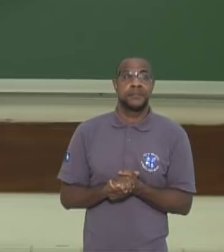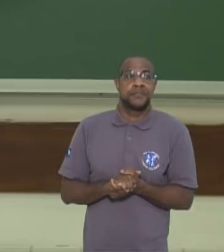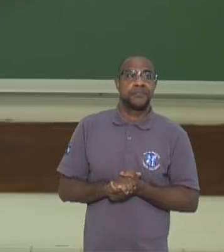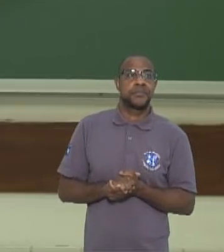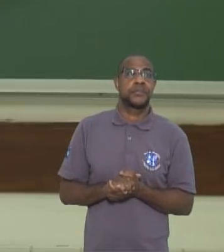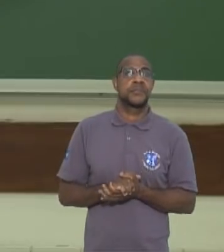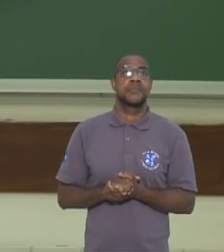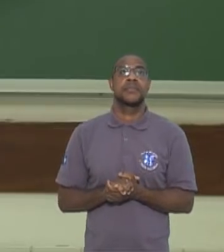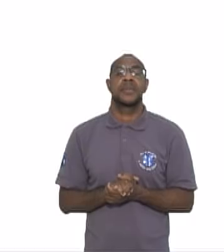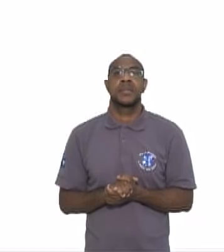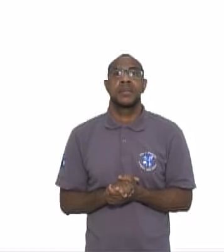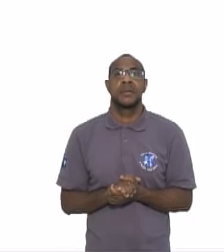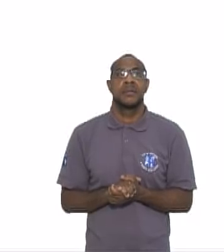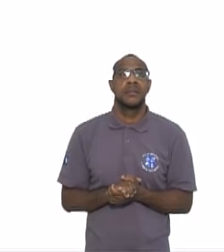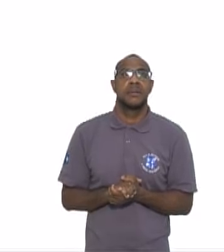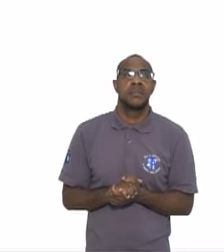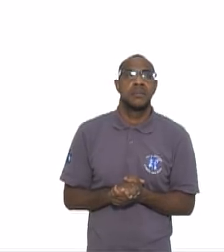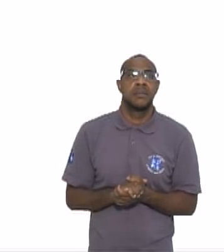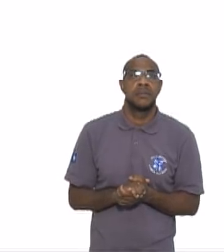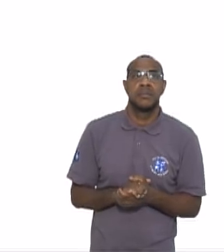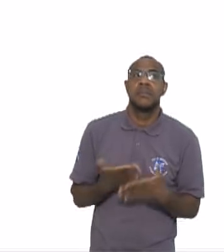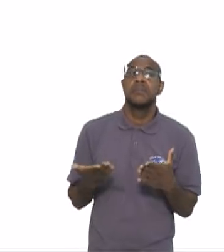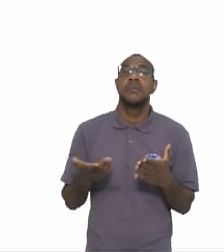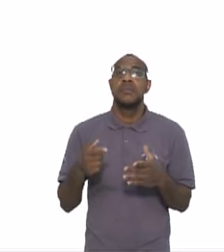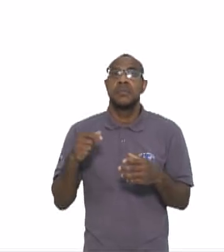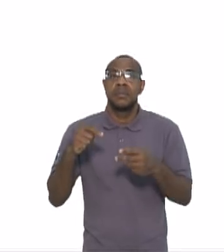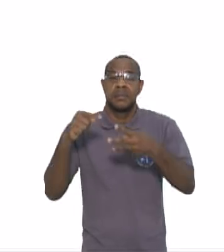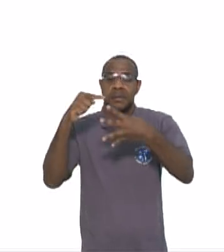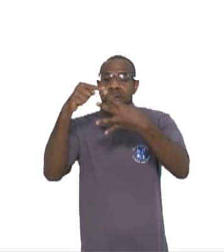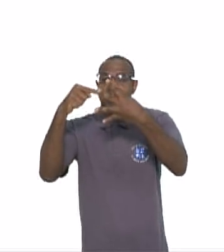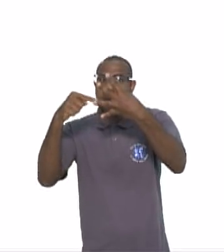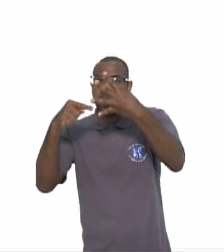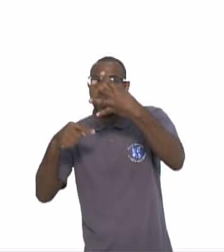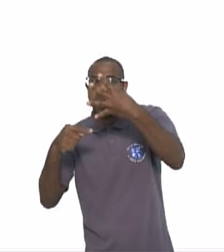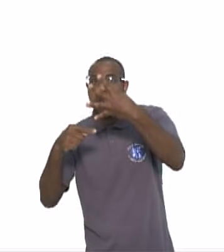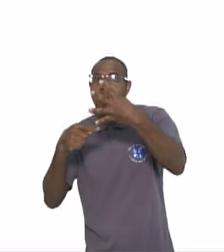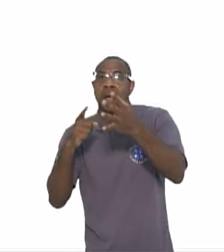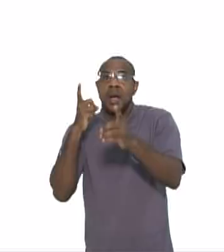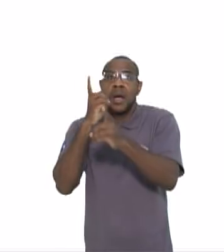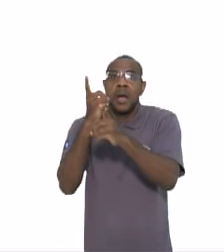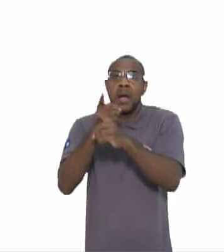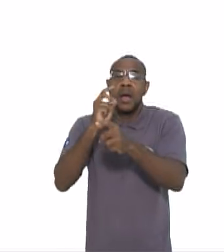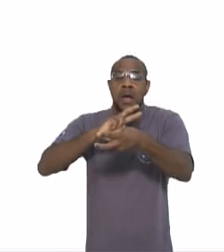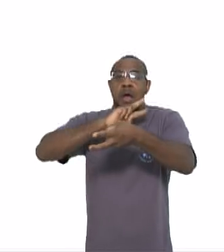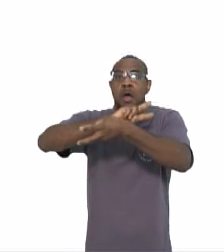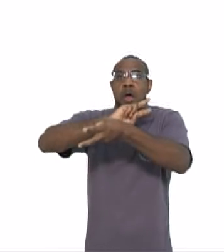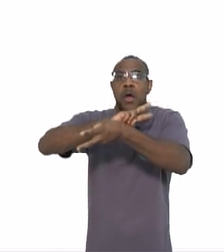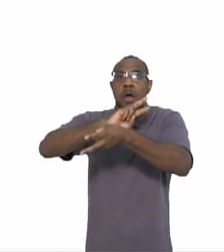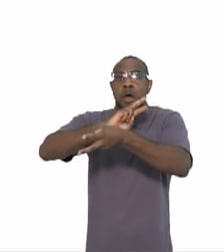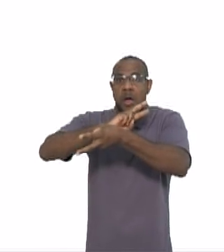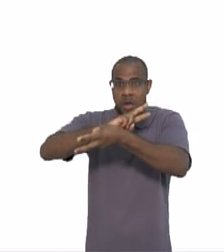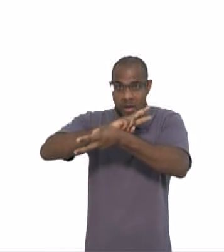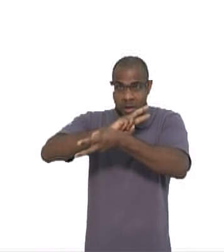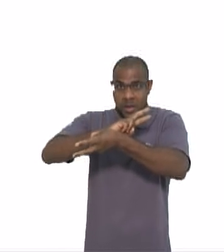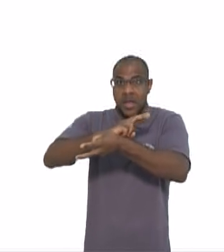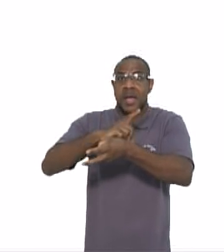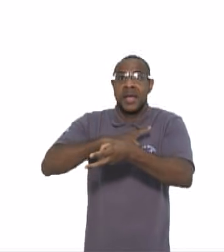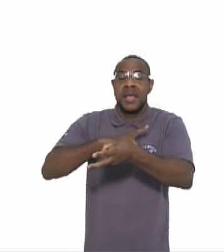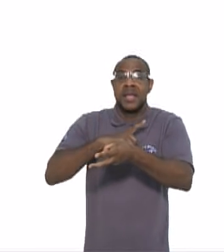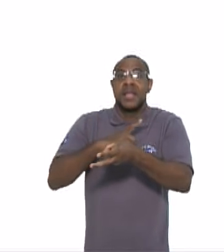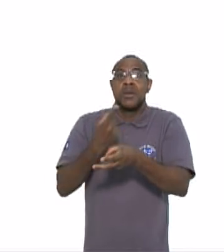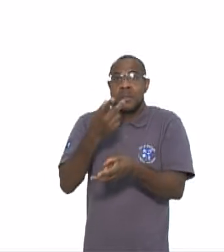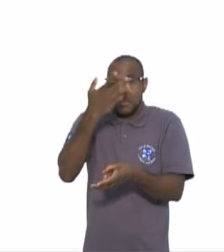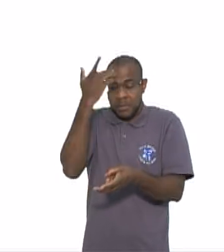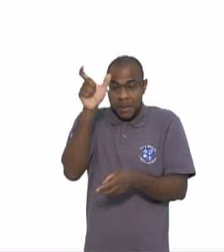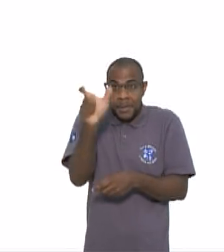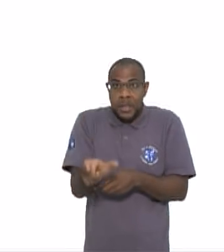uma pausa aí. Qual das alternativas apresenta a constituição cromossômica de um indivíduo que possui 2 corpúsculos de Barr